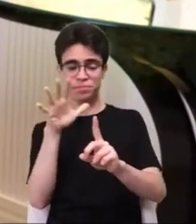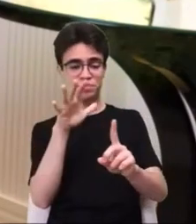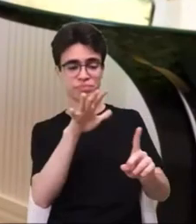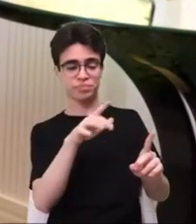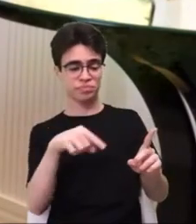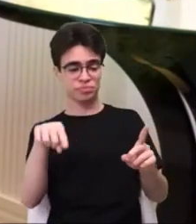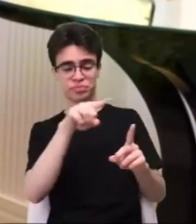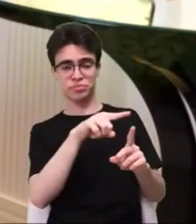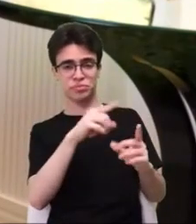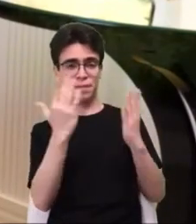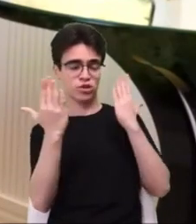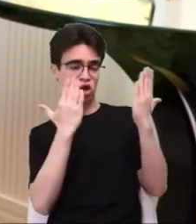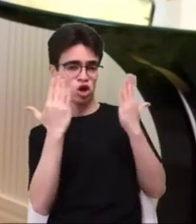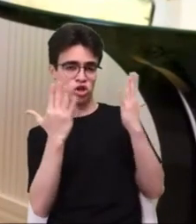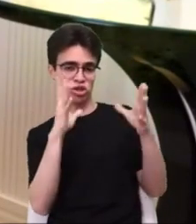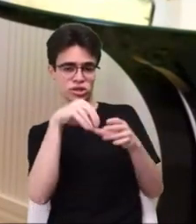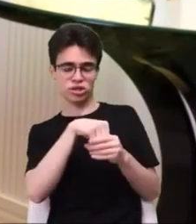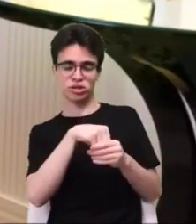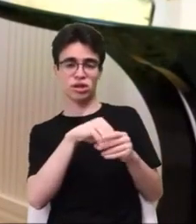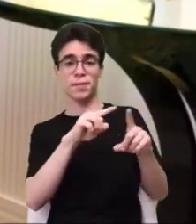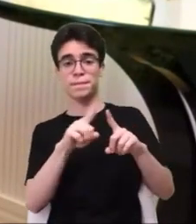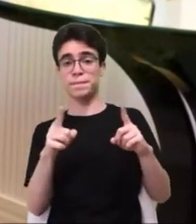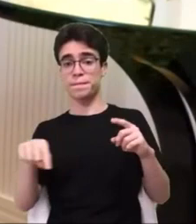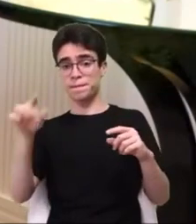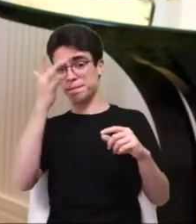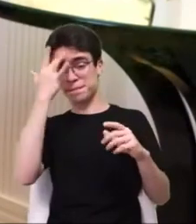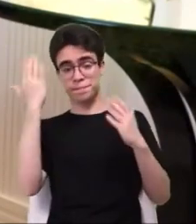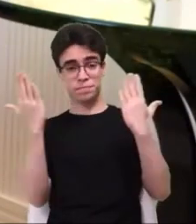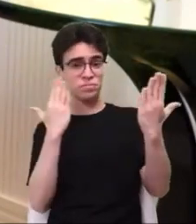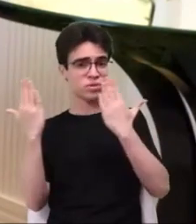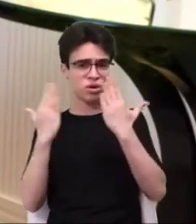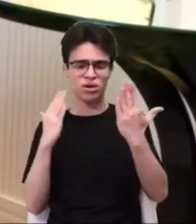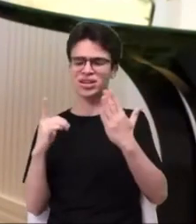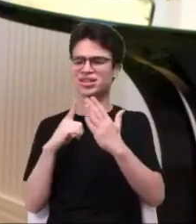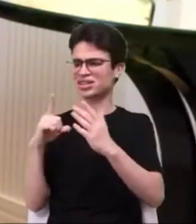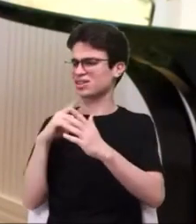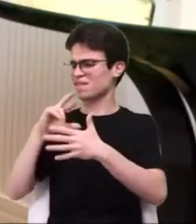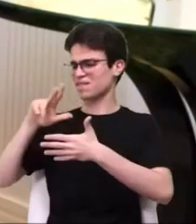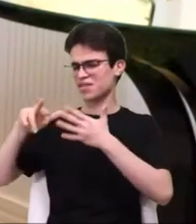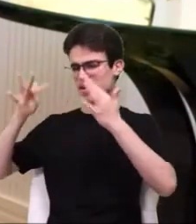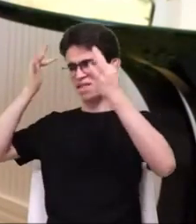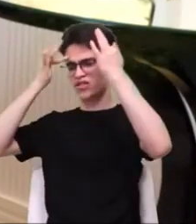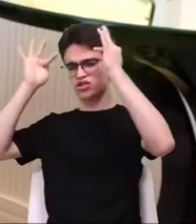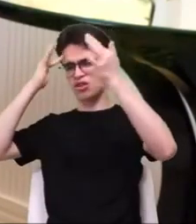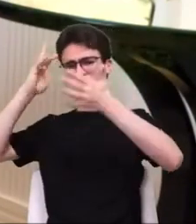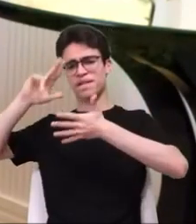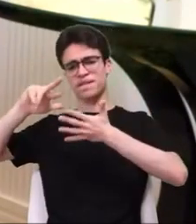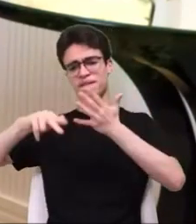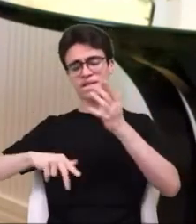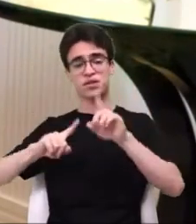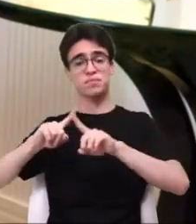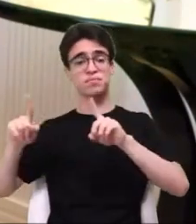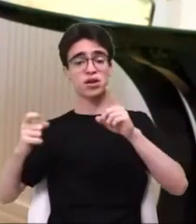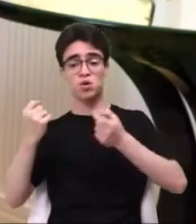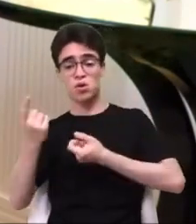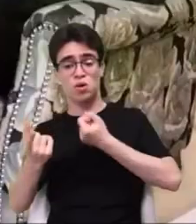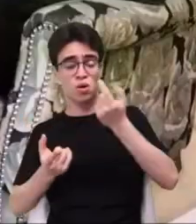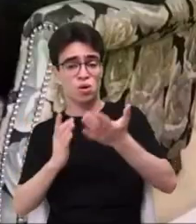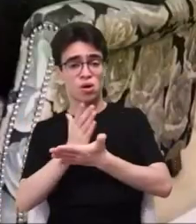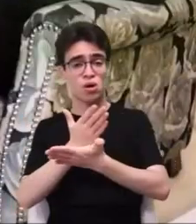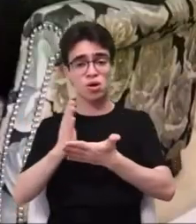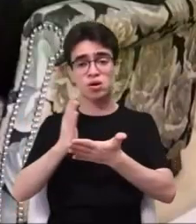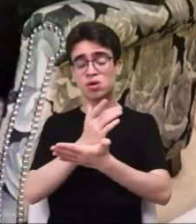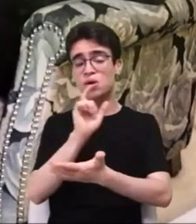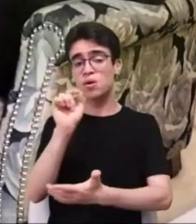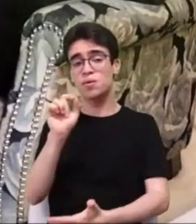psicológica. Tanto é que você vai ver que os psicólogos seguem várias linhas diferentes e alguns até,